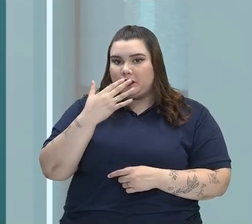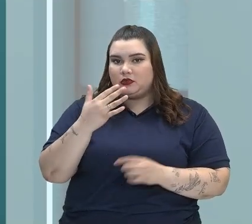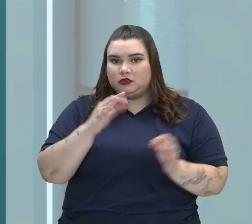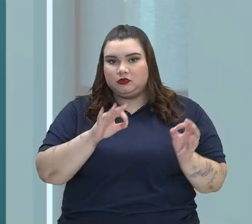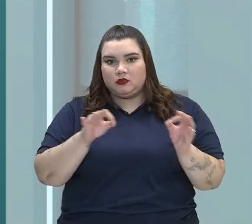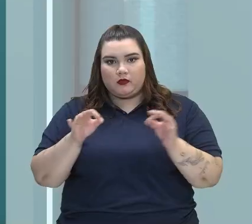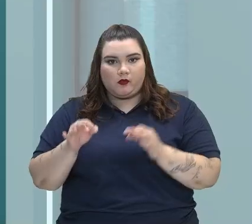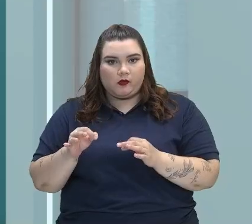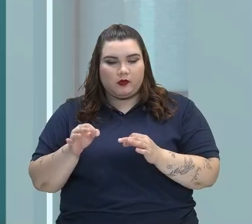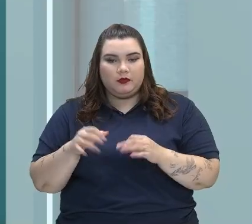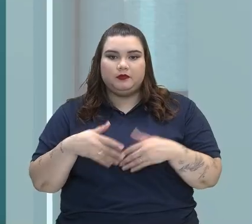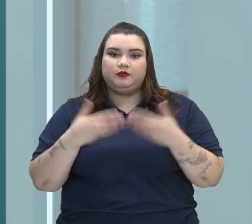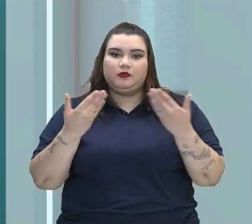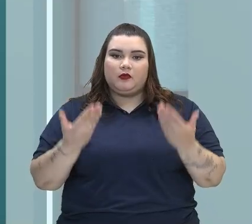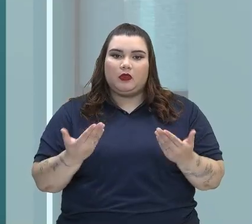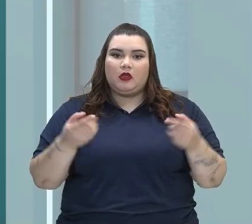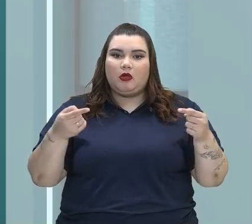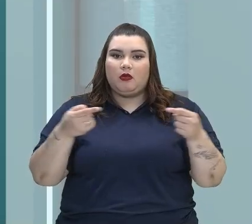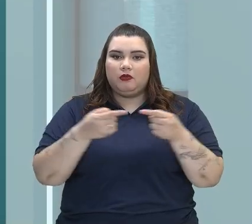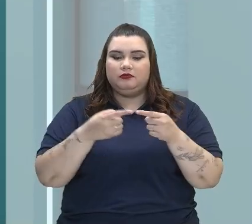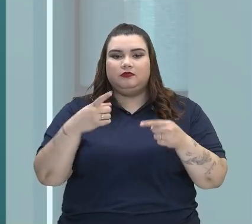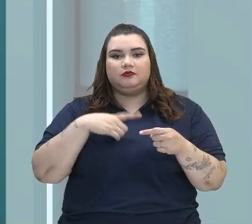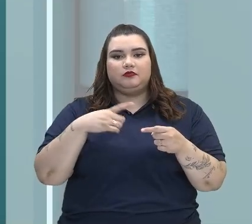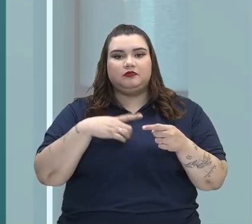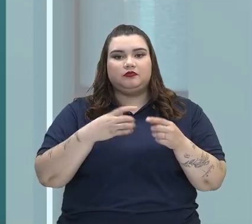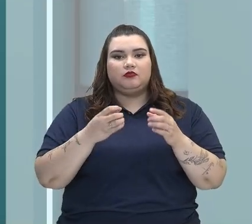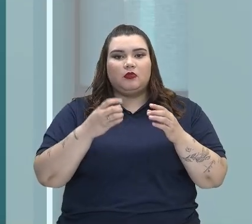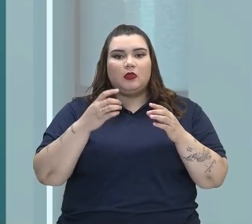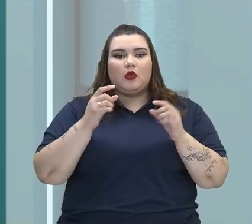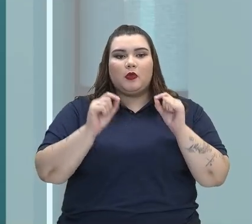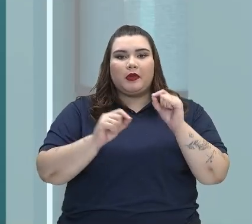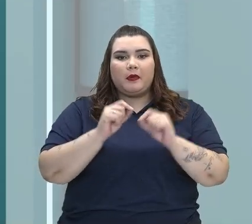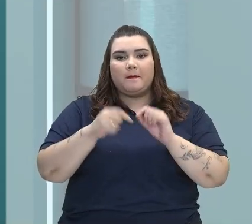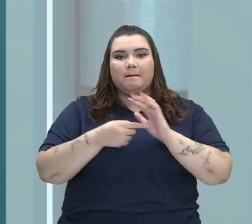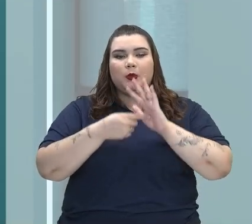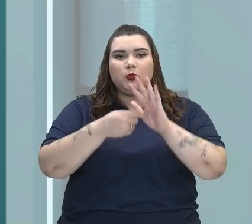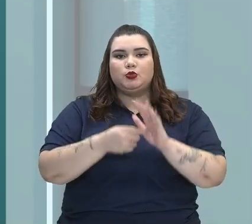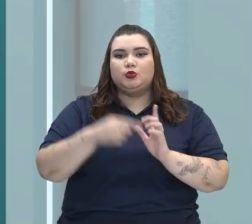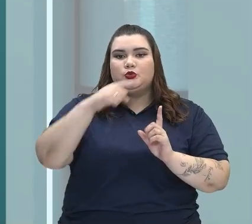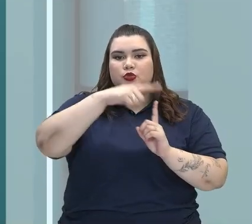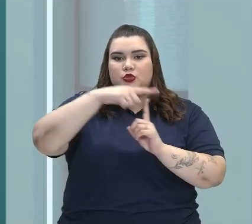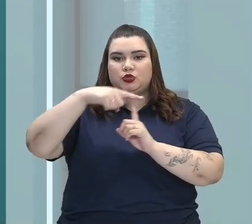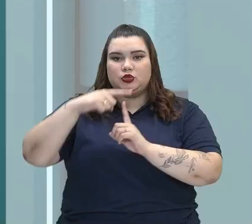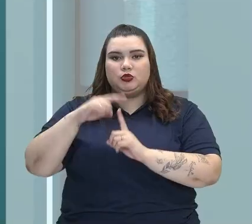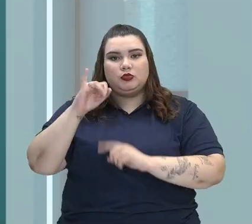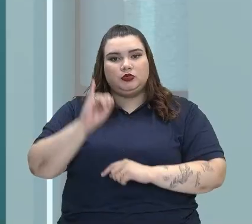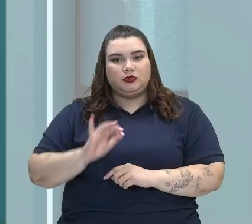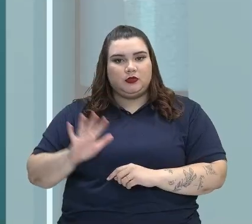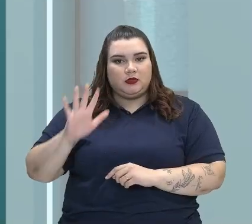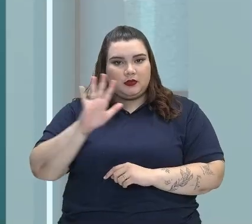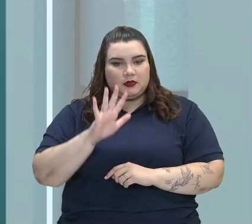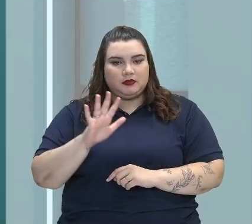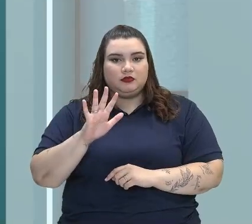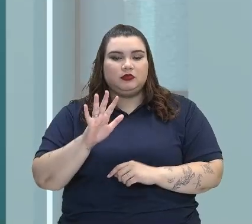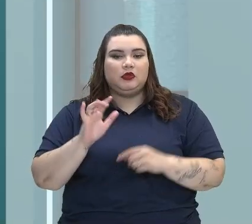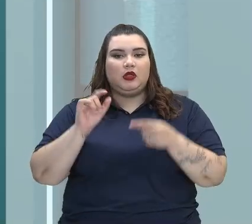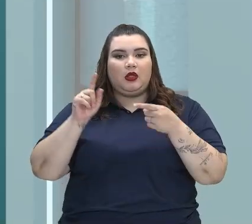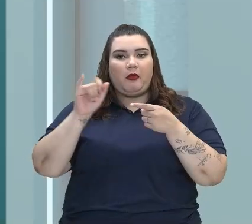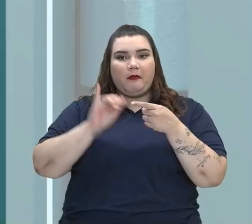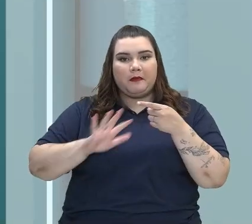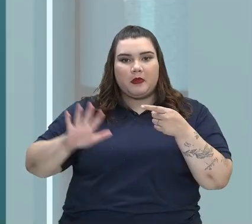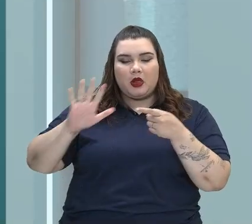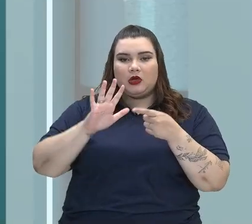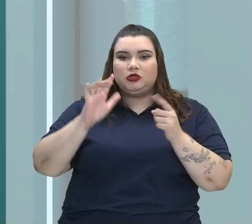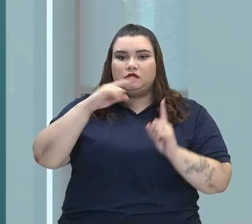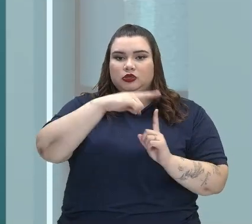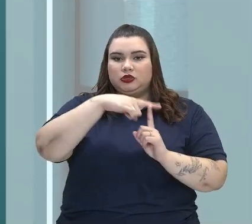Então, é justamente o que vai dar essa sensação da classificação das imagens figurativas,